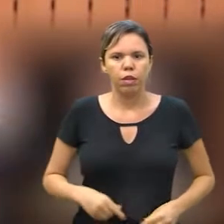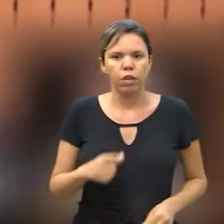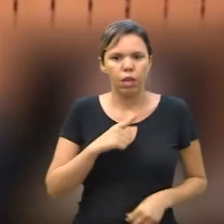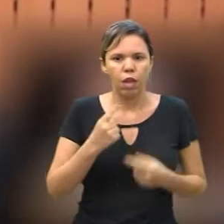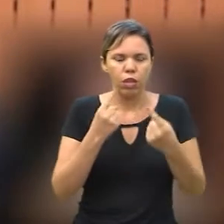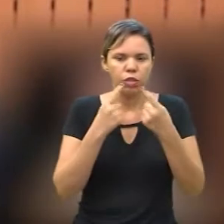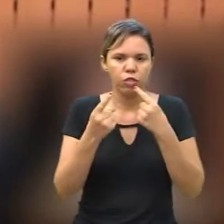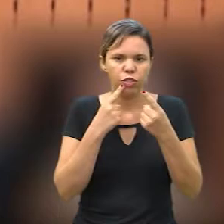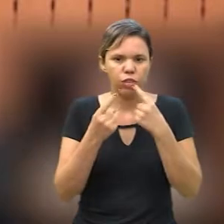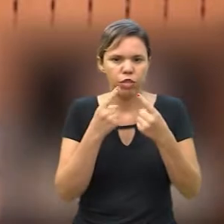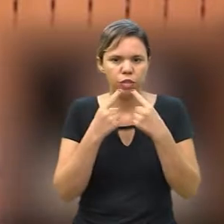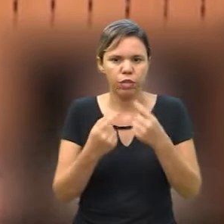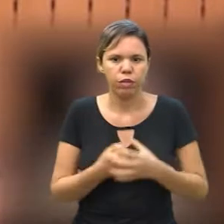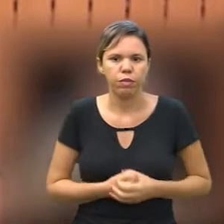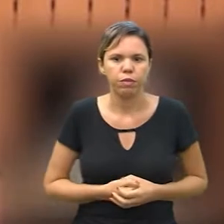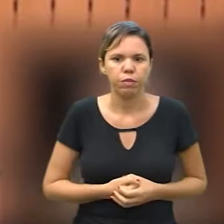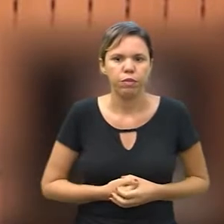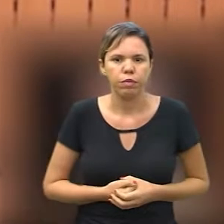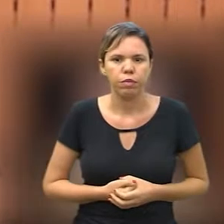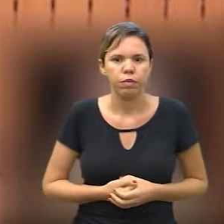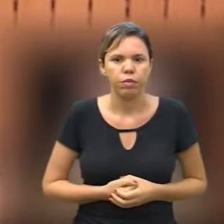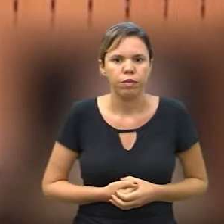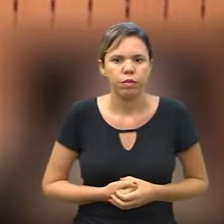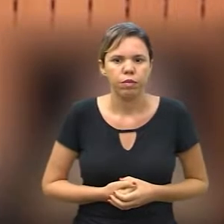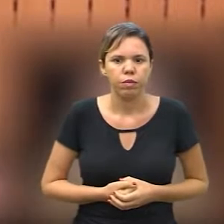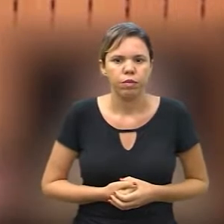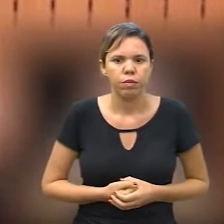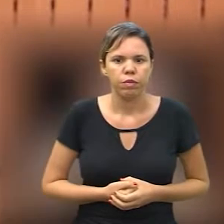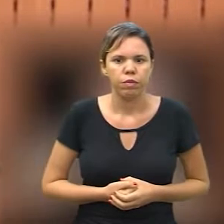há o diálogo e a